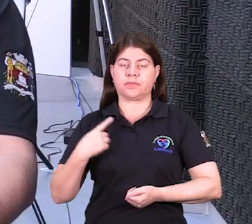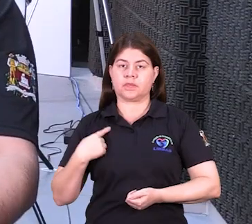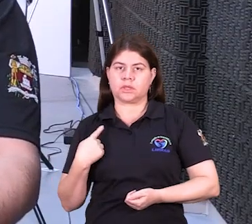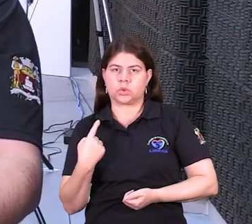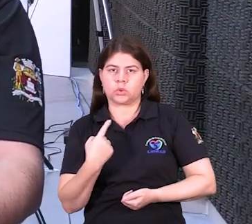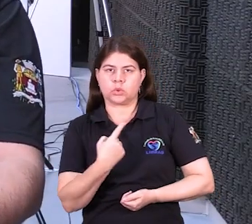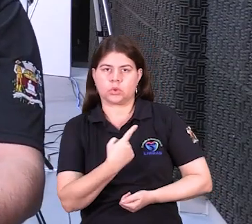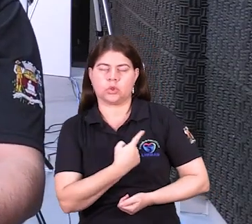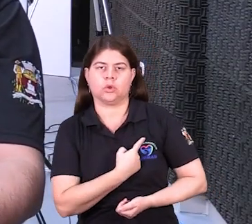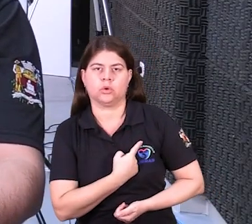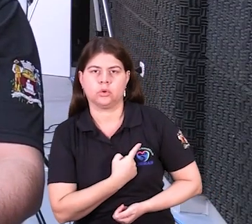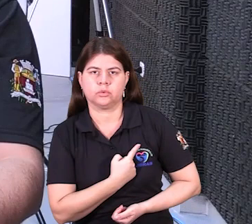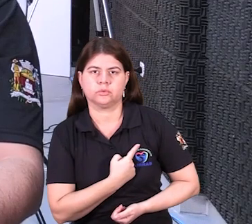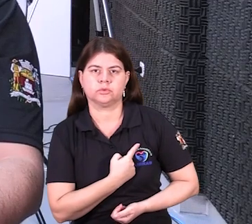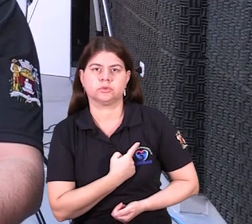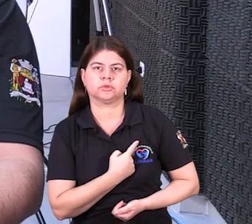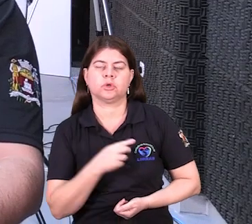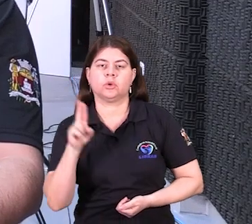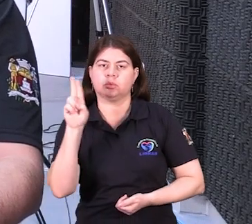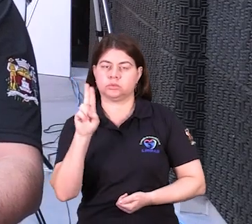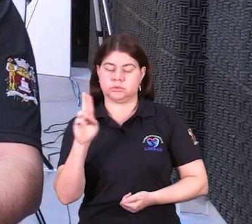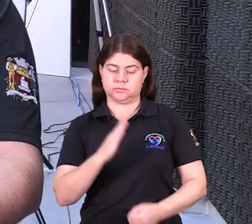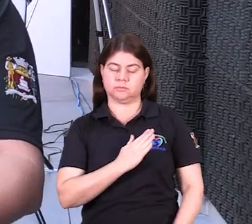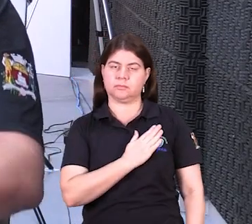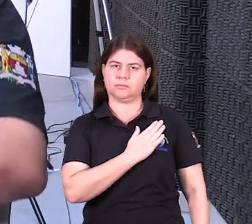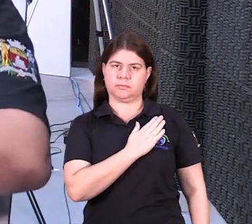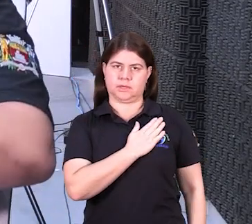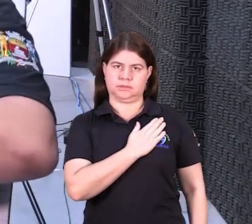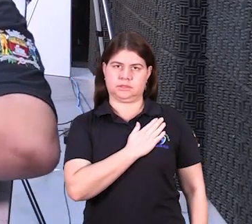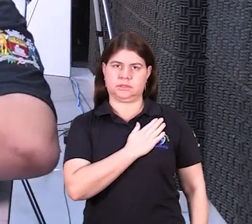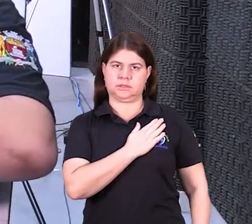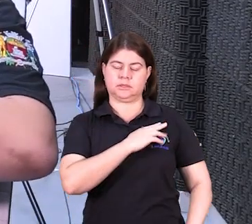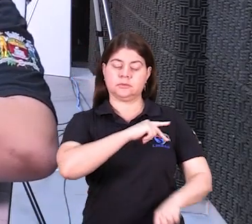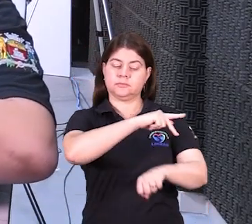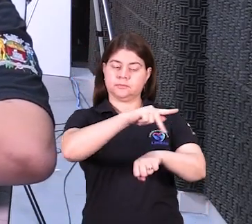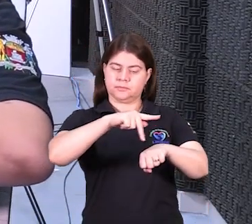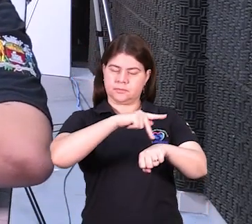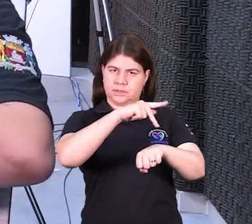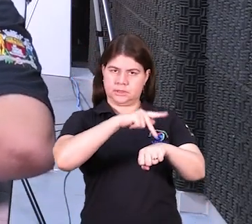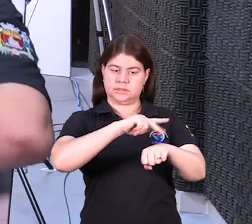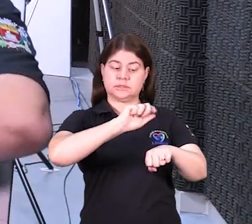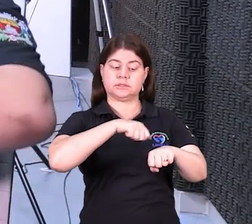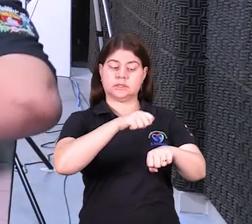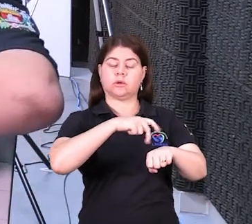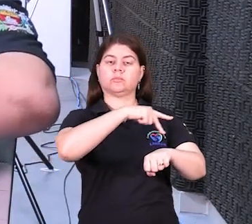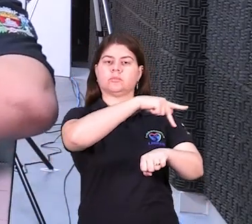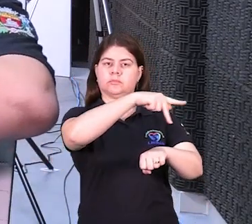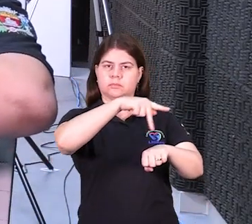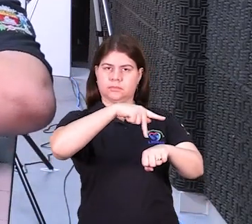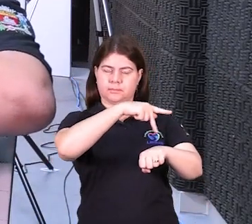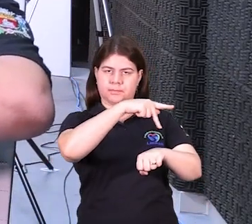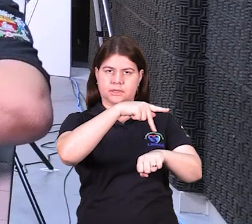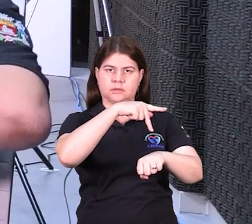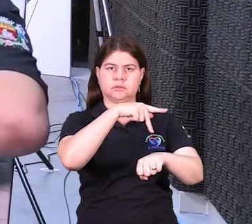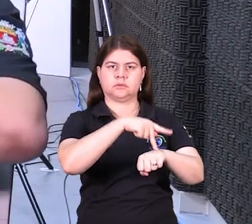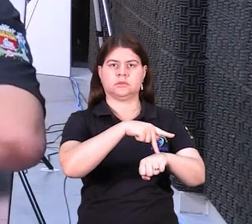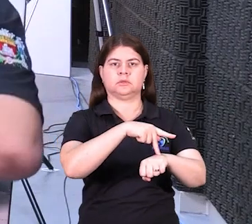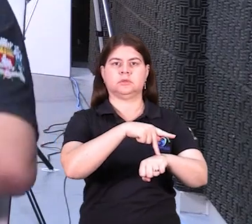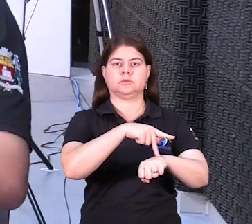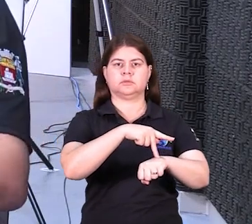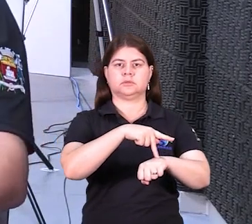Nós optamos por fazer o sinal de pátria e país, e o sinal de país é esse aqui,